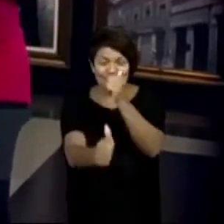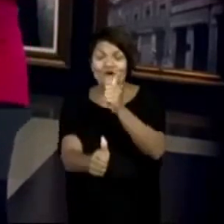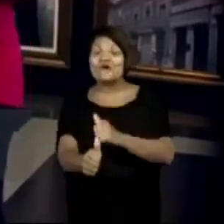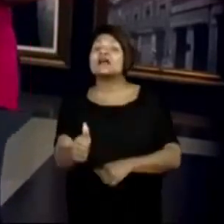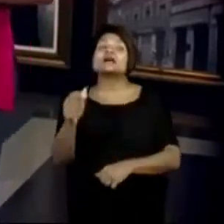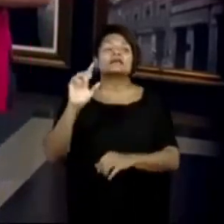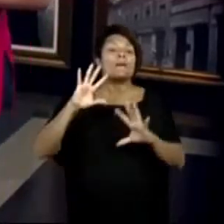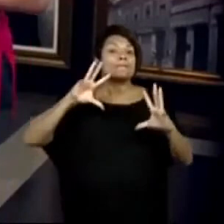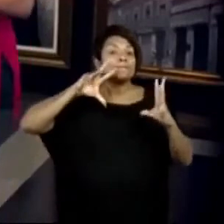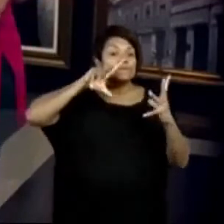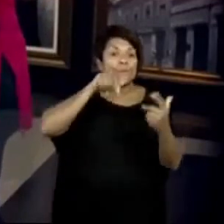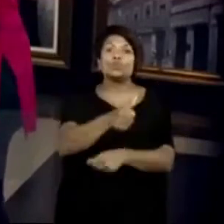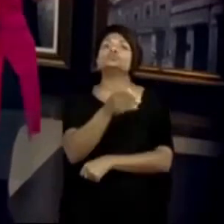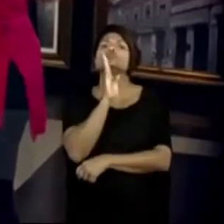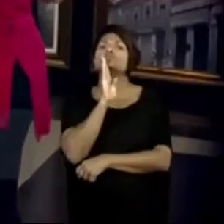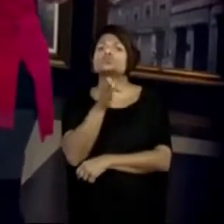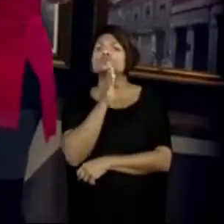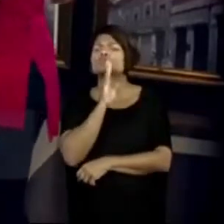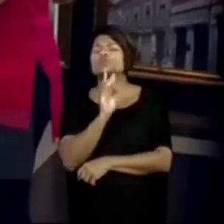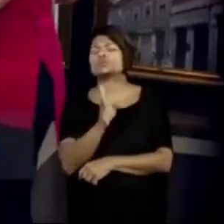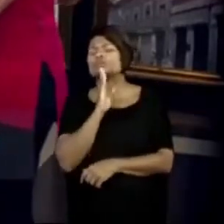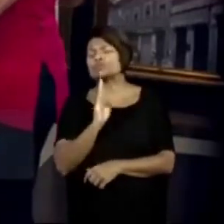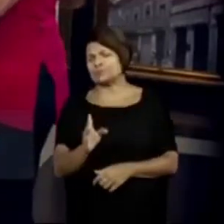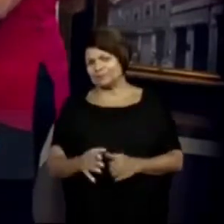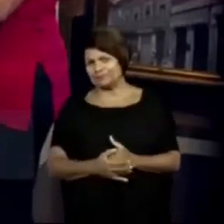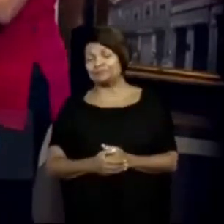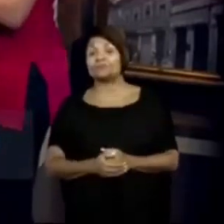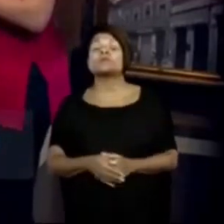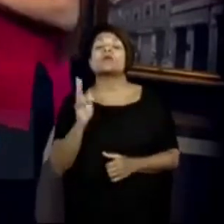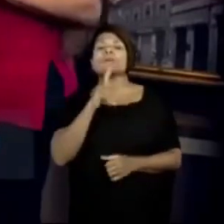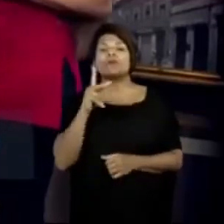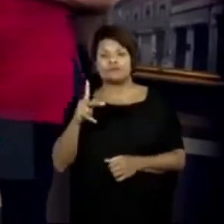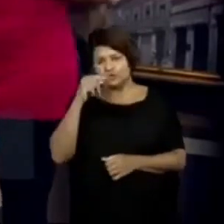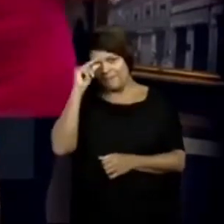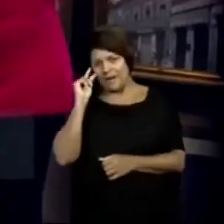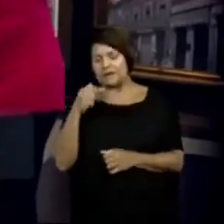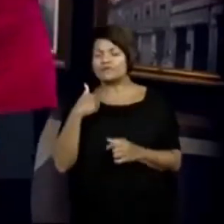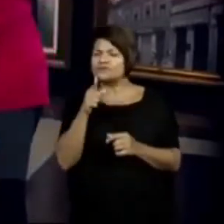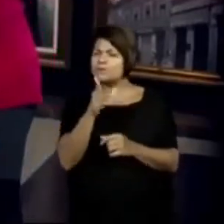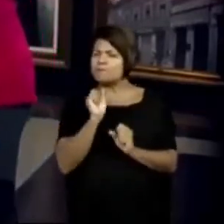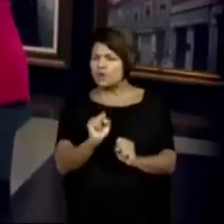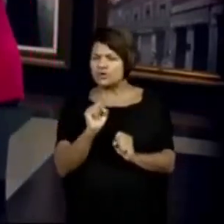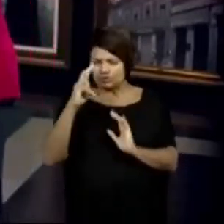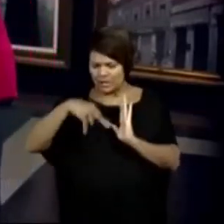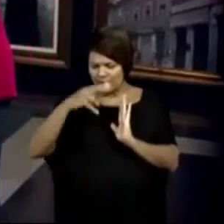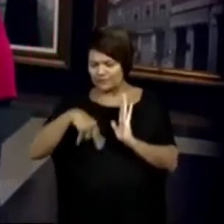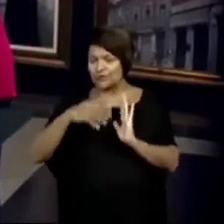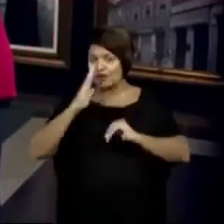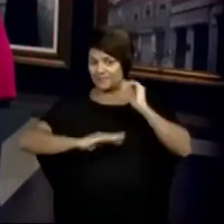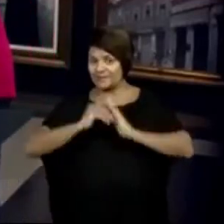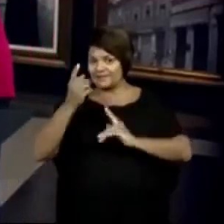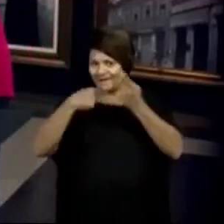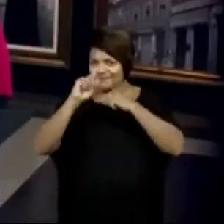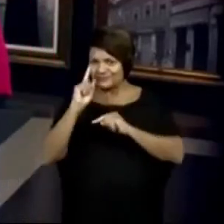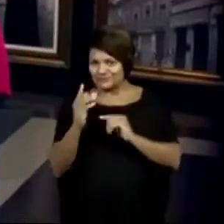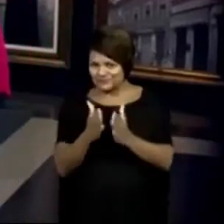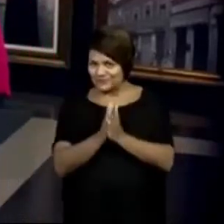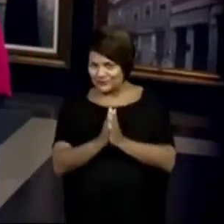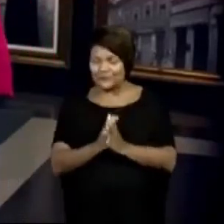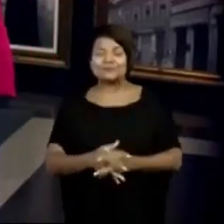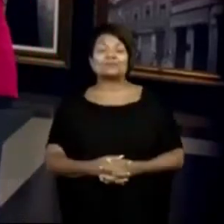conhecido mundialmente. Sim. Professora Mara, você Oi. pode fazer a leitura das habilidades, por favor? Vamos lá.